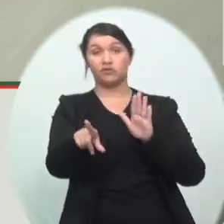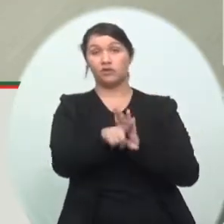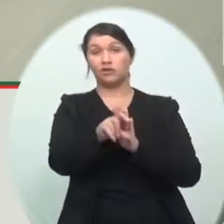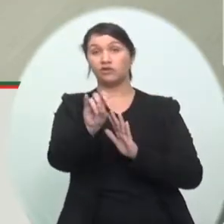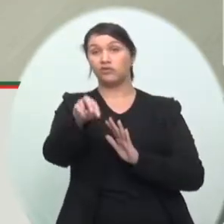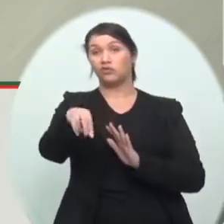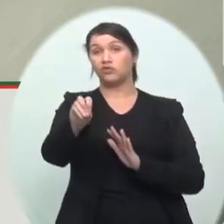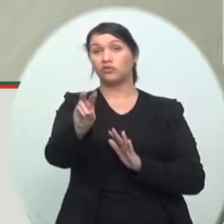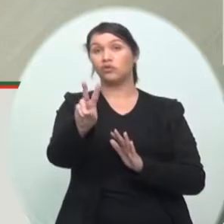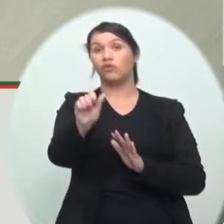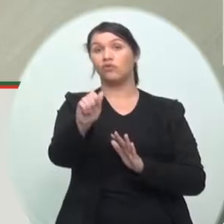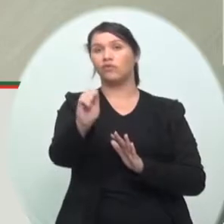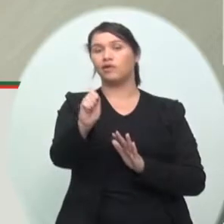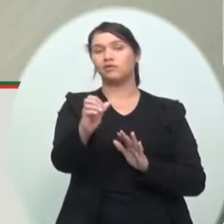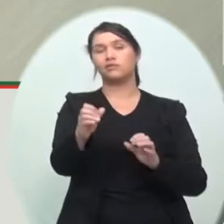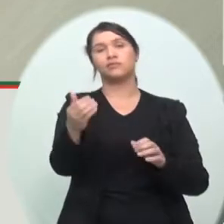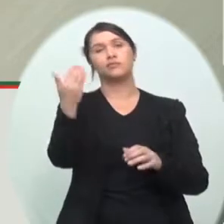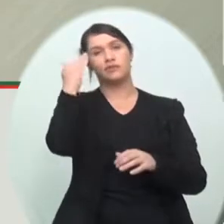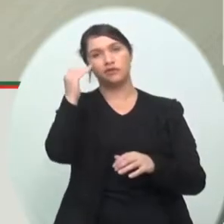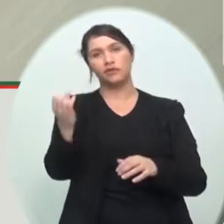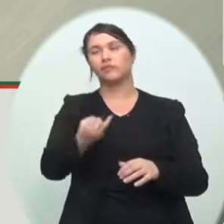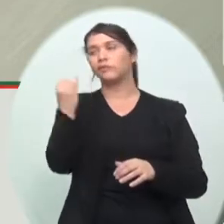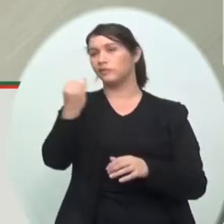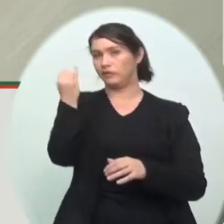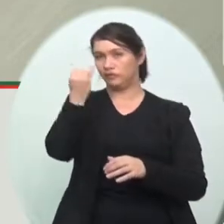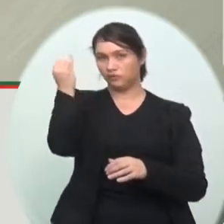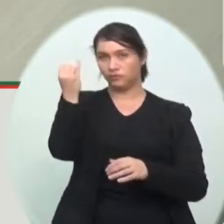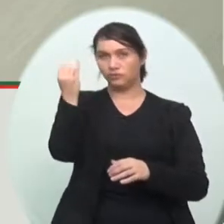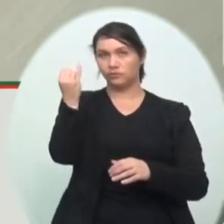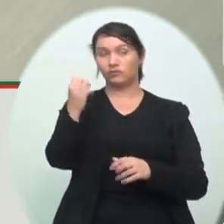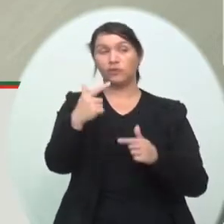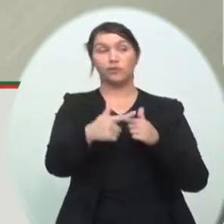faz extremamente importante e que vai ser